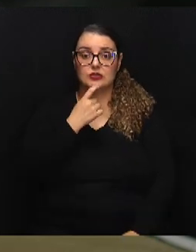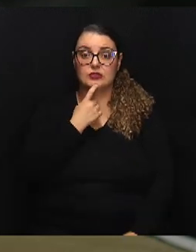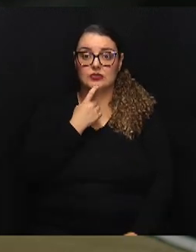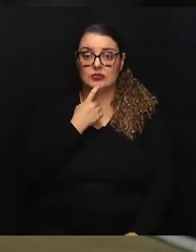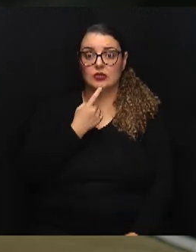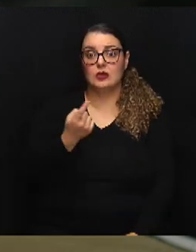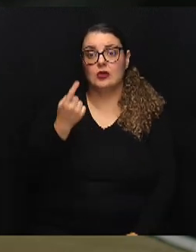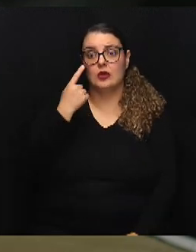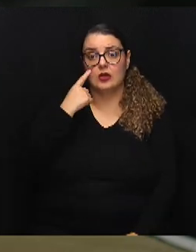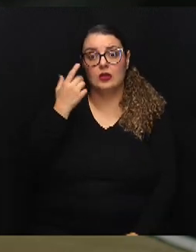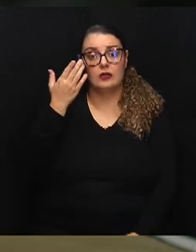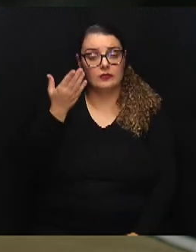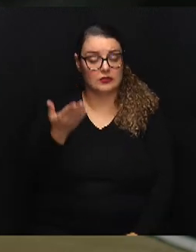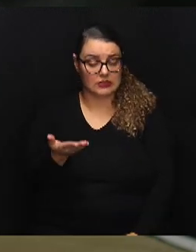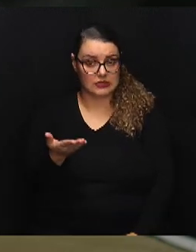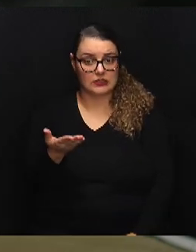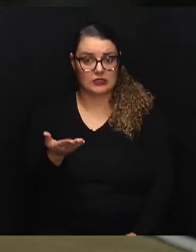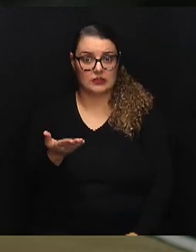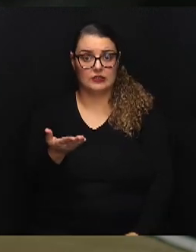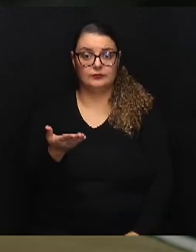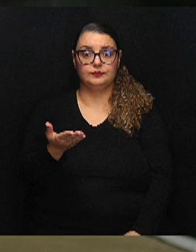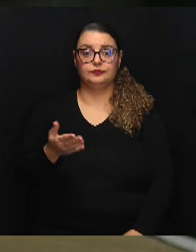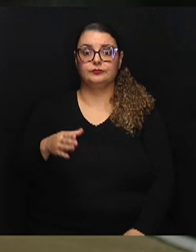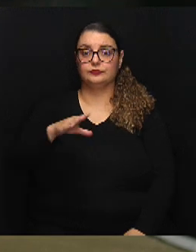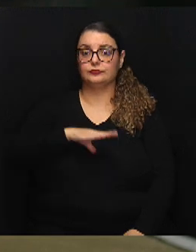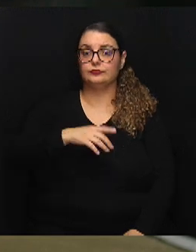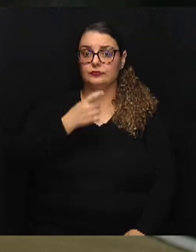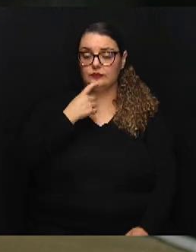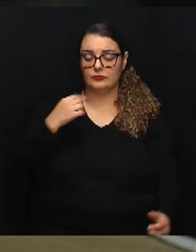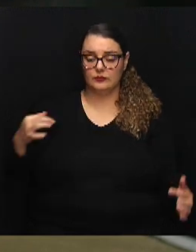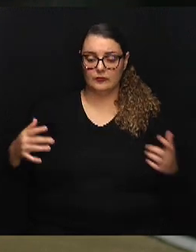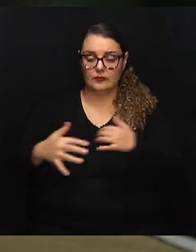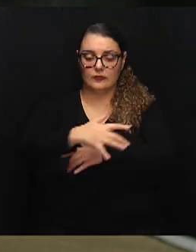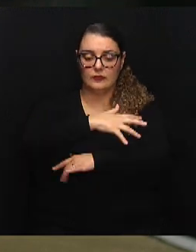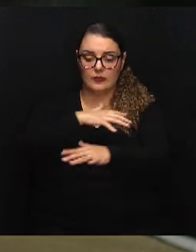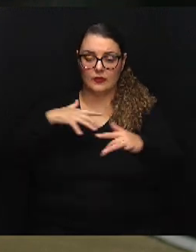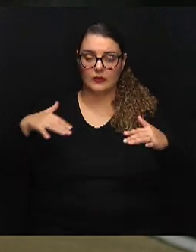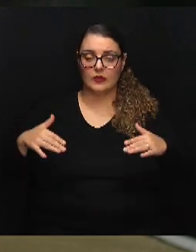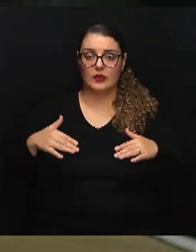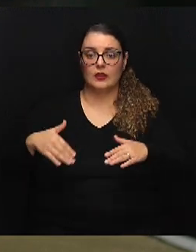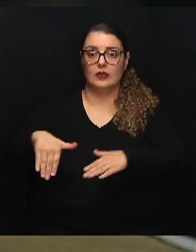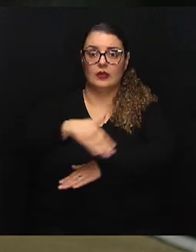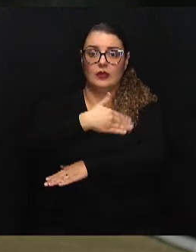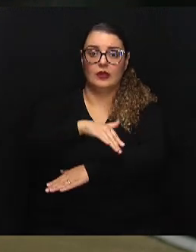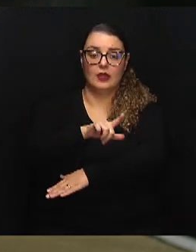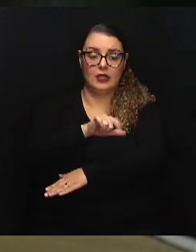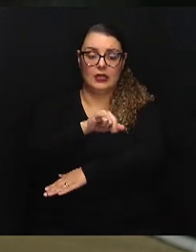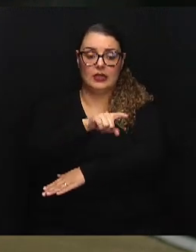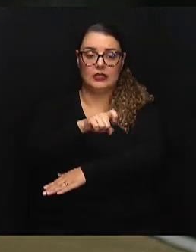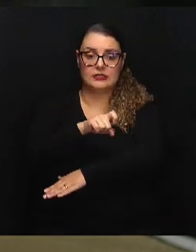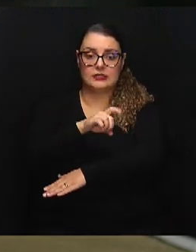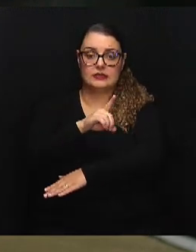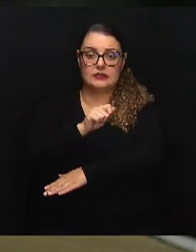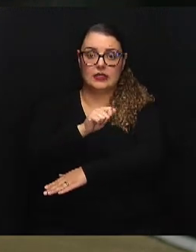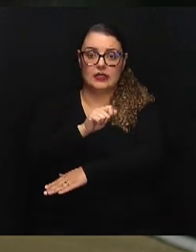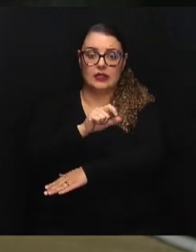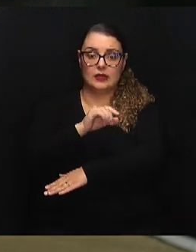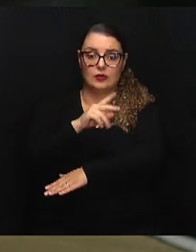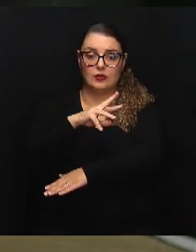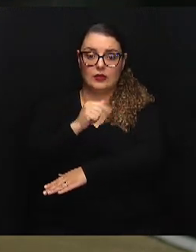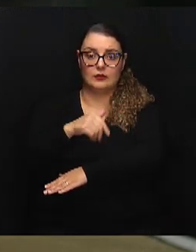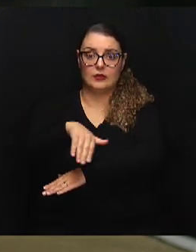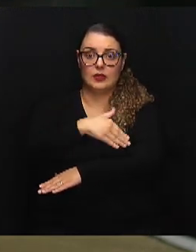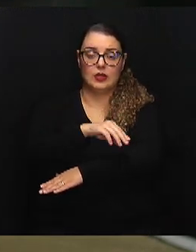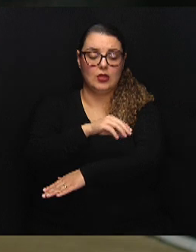só, gente, você que transita pela cidade, a INDEC bloqueia acesso à Avenida Alix da Cunha pela rua